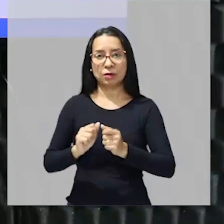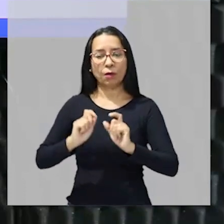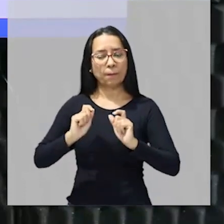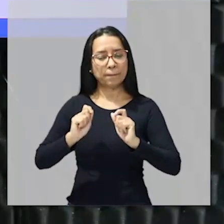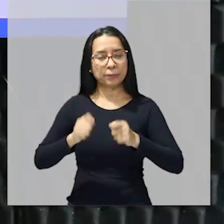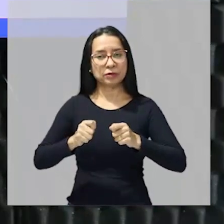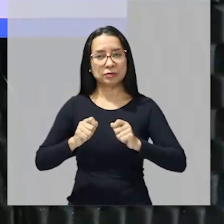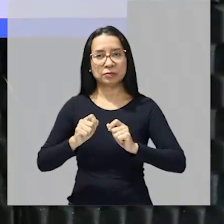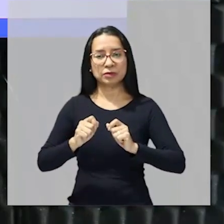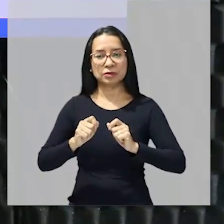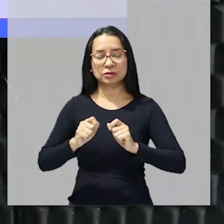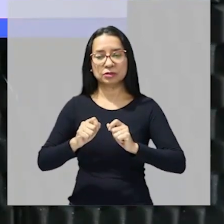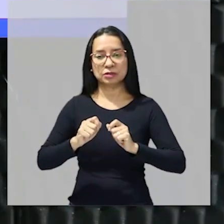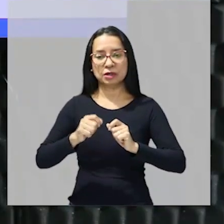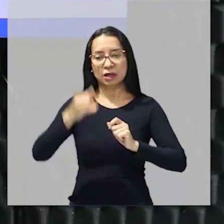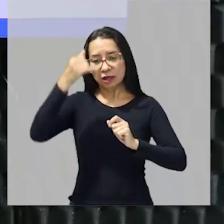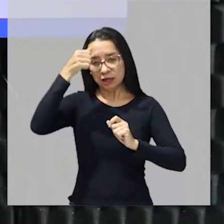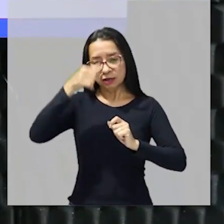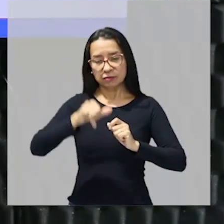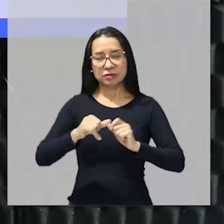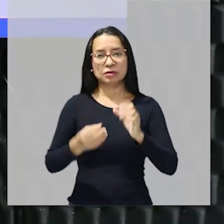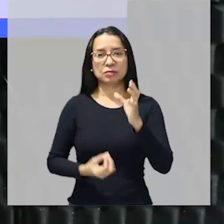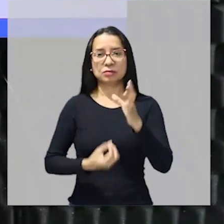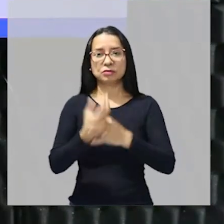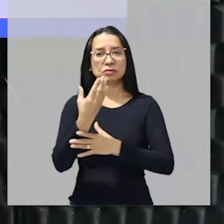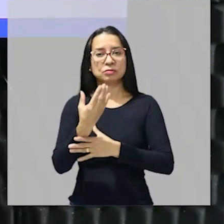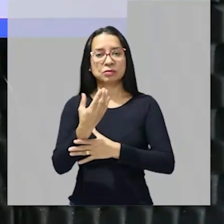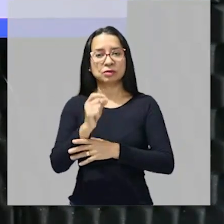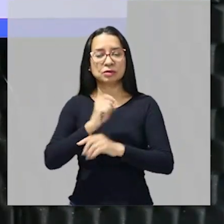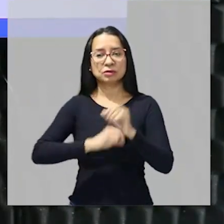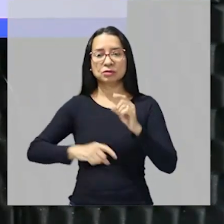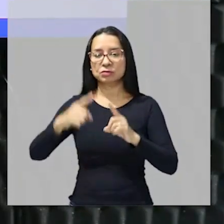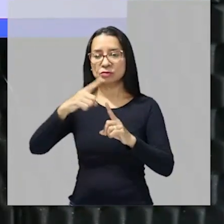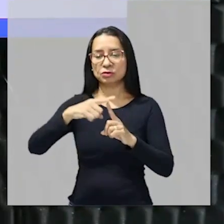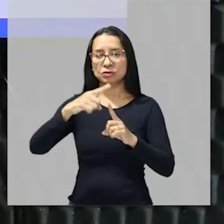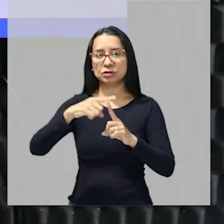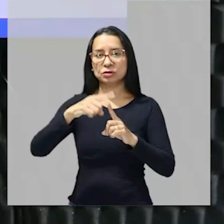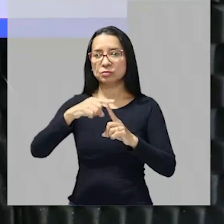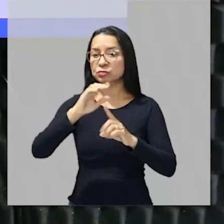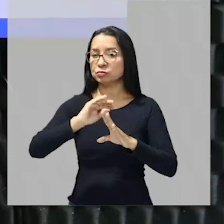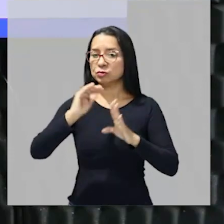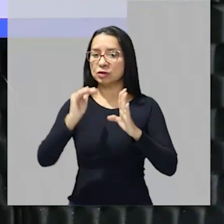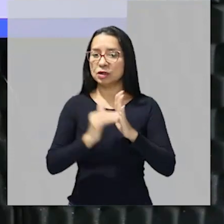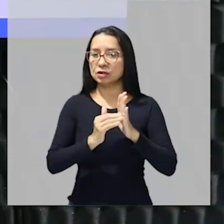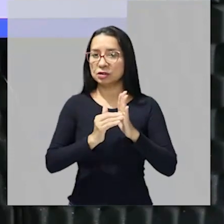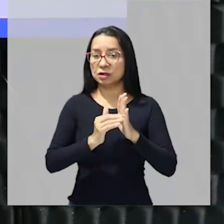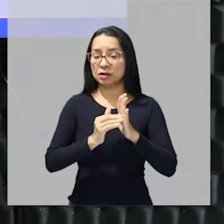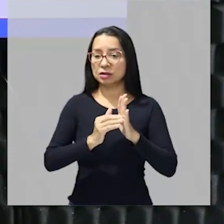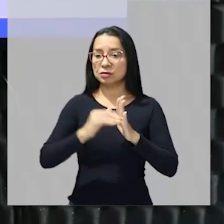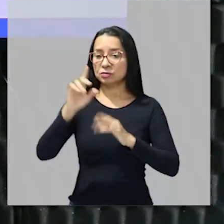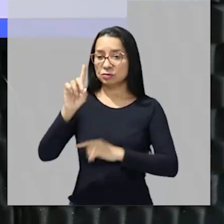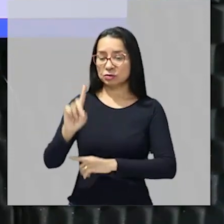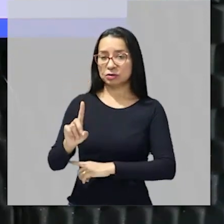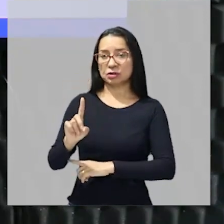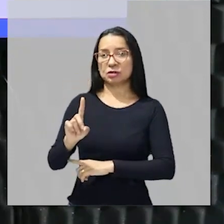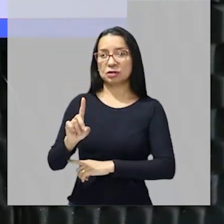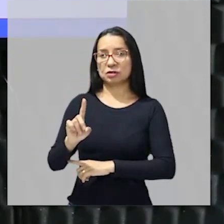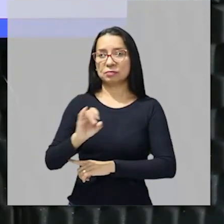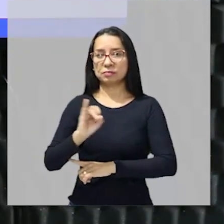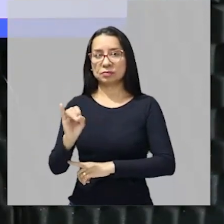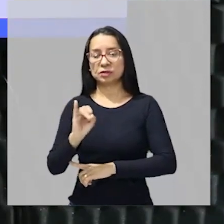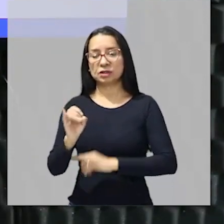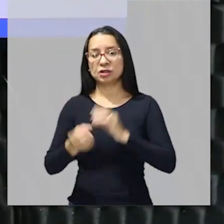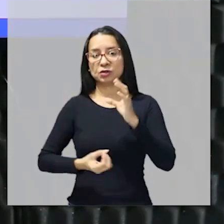poderia até evitar o surgimento de modelos totalitários de extrema-direita, caso ela tivesse surgido